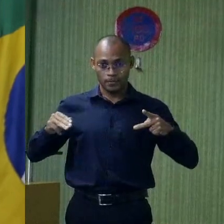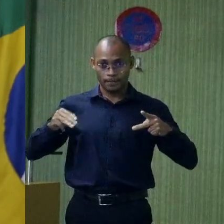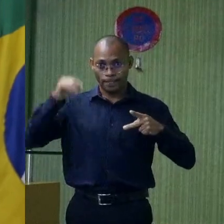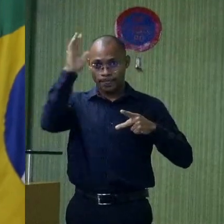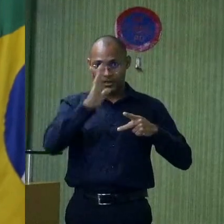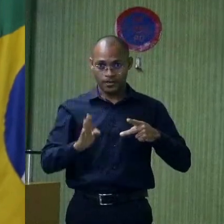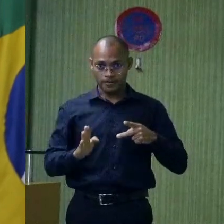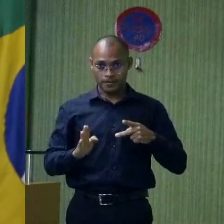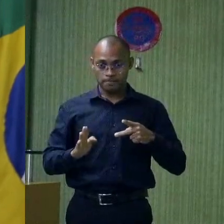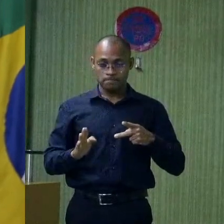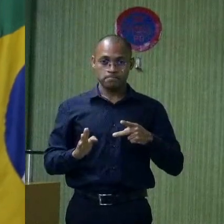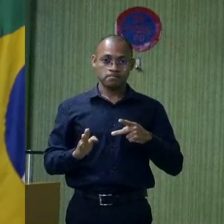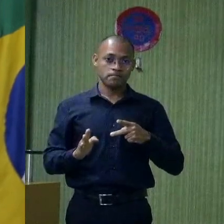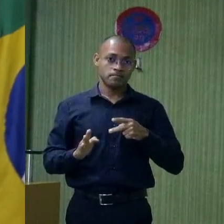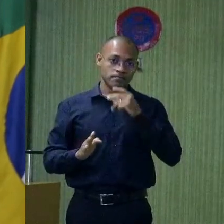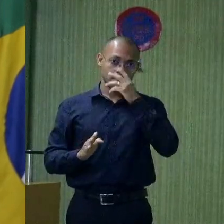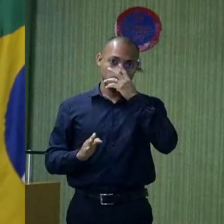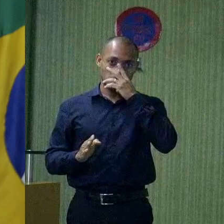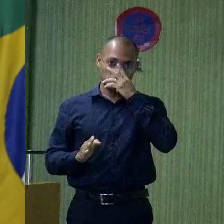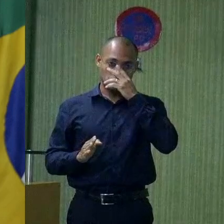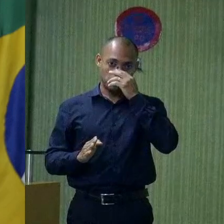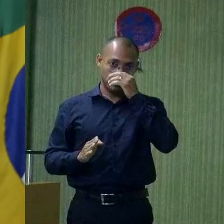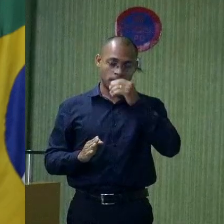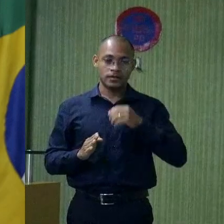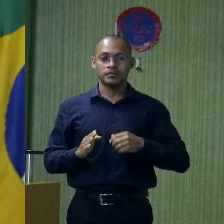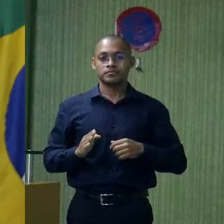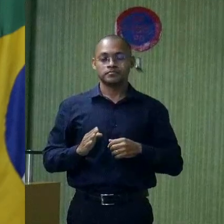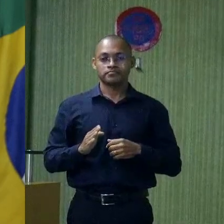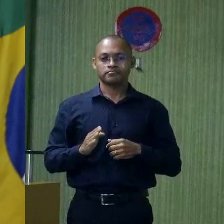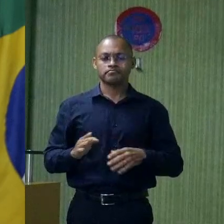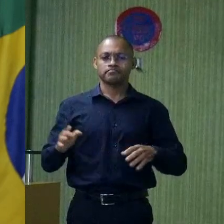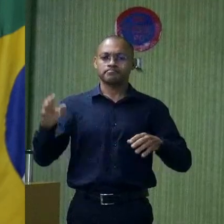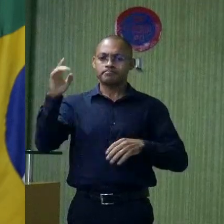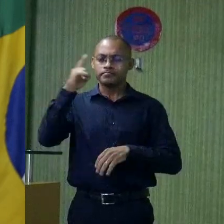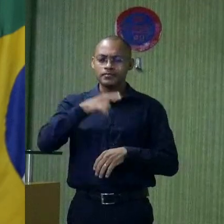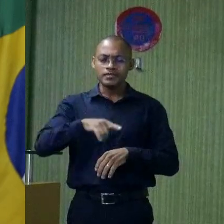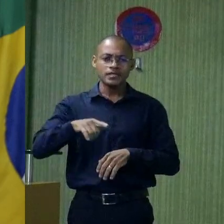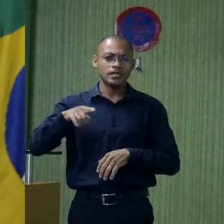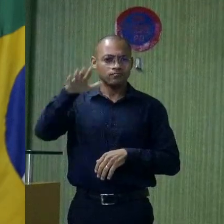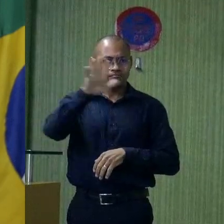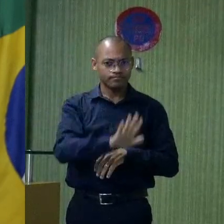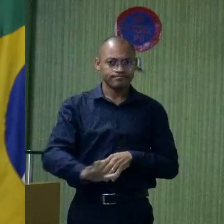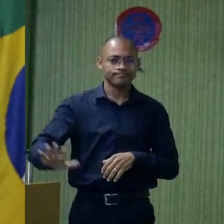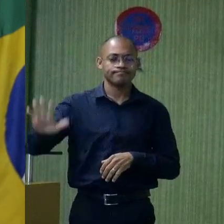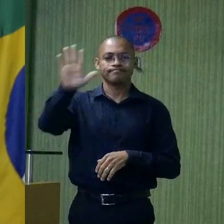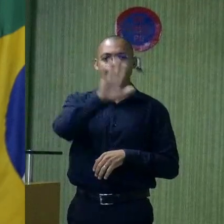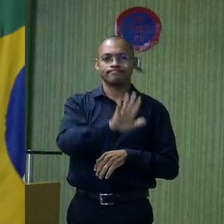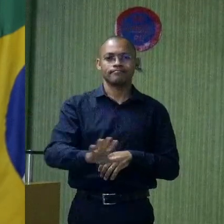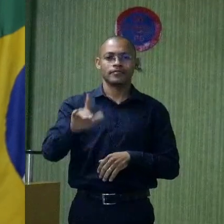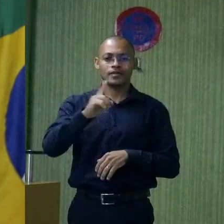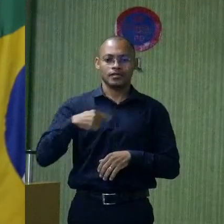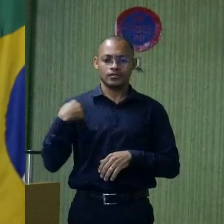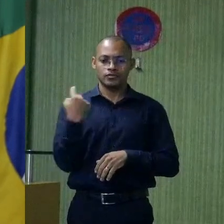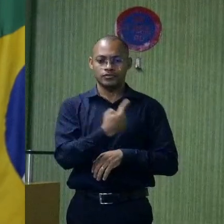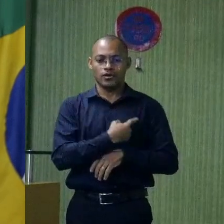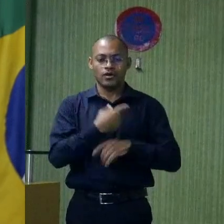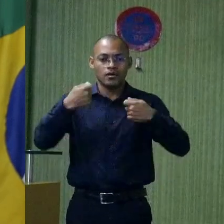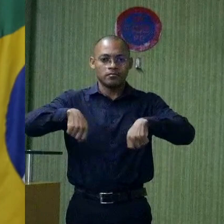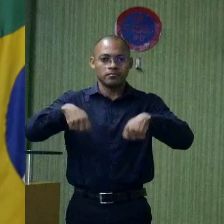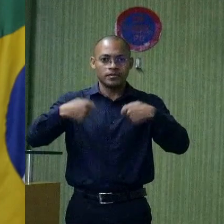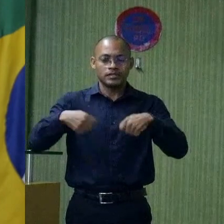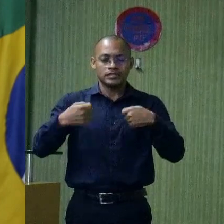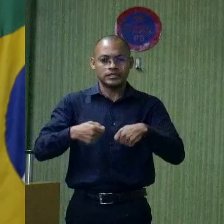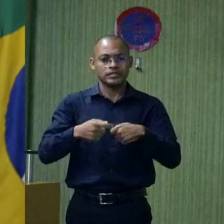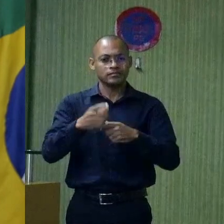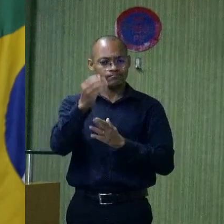feição né como busman né ou seja órgão Ouvidor do Povo na no âmbito da educação a gente adquirisse essa legitimidade e